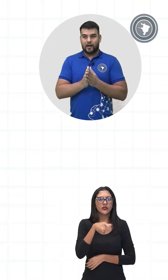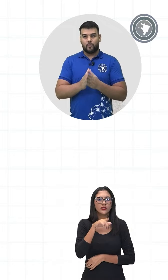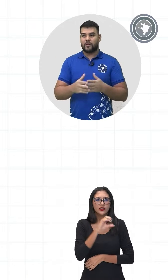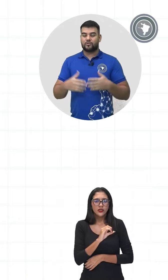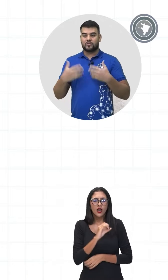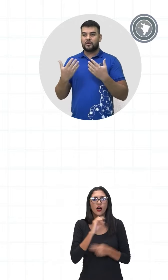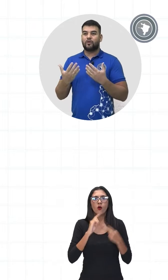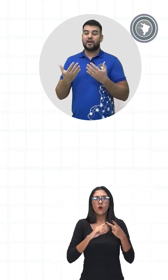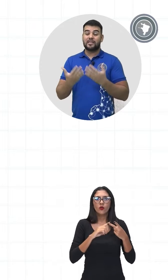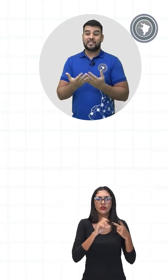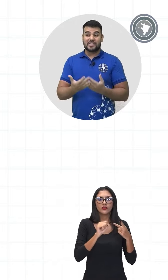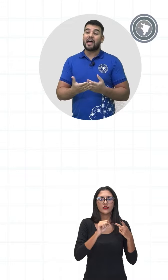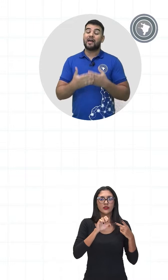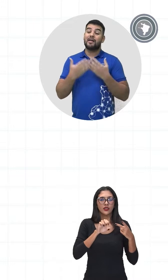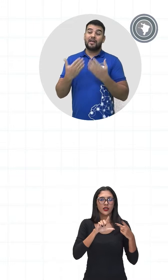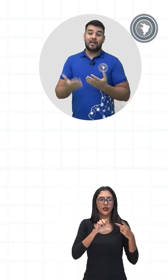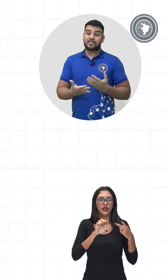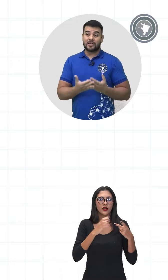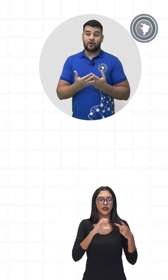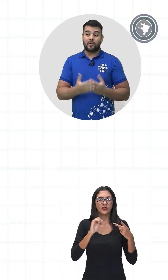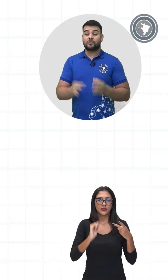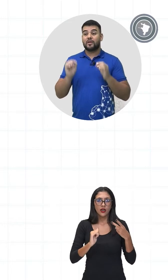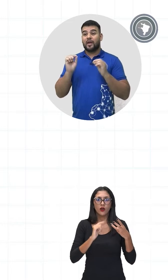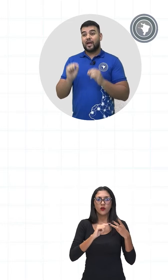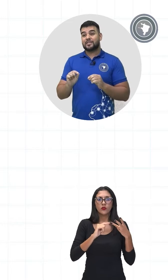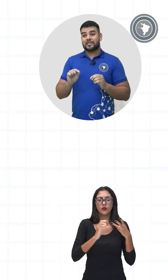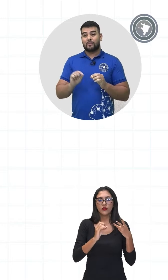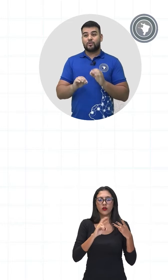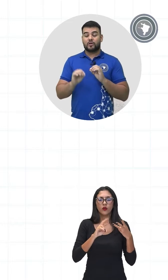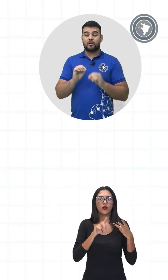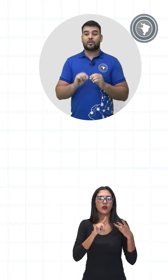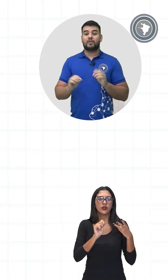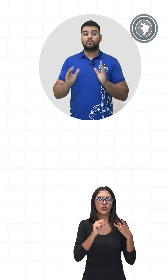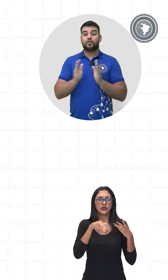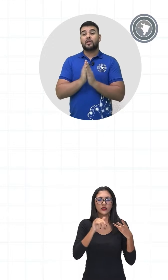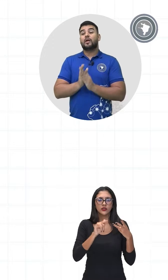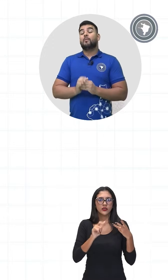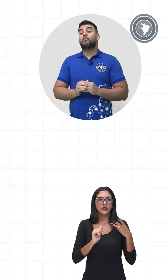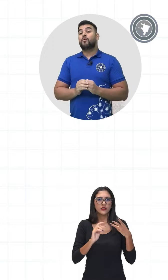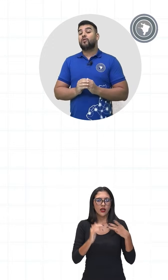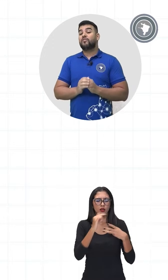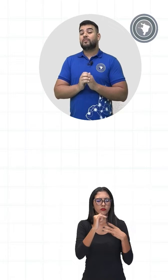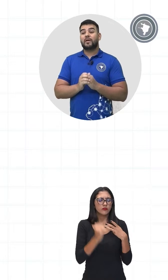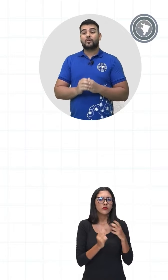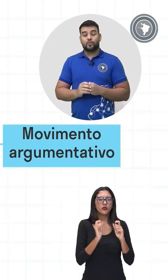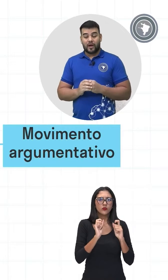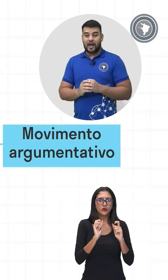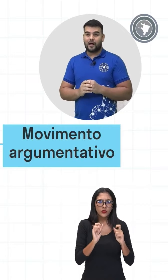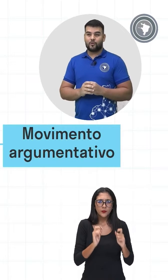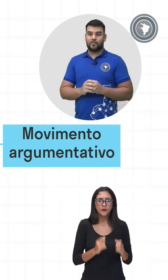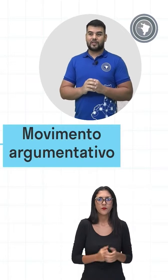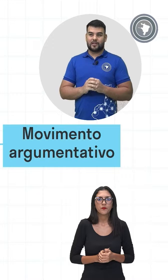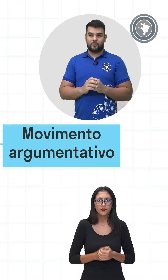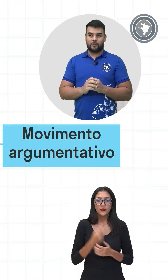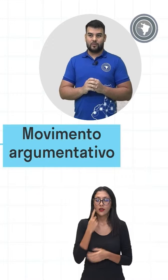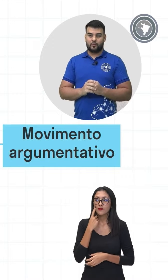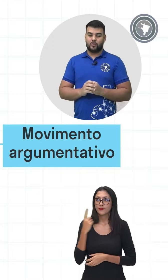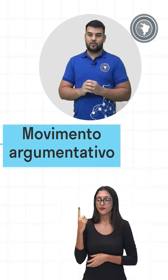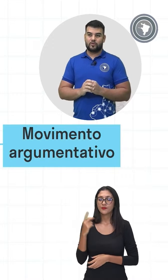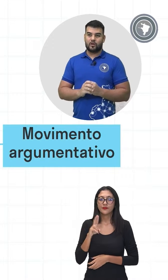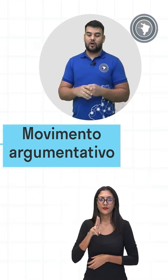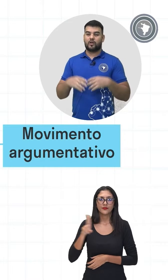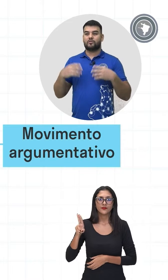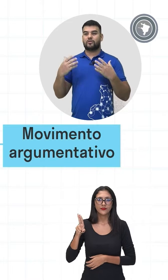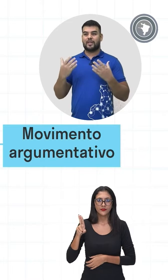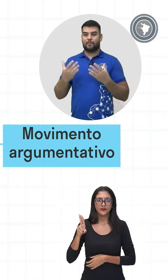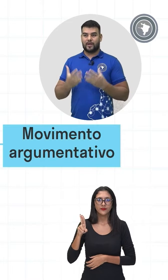selecionar argumentos e organizar esses argumentos, é exatamente o que nós chamamos de movimento argumentativo.